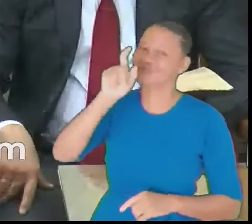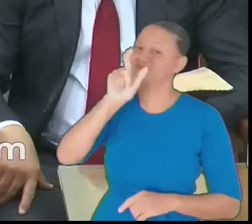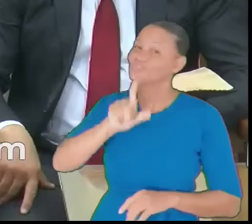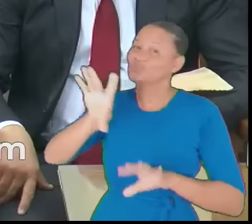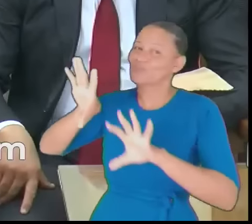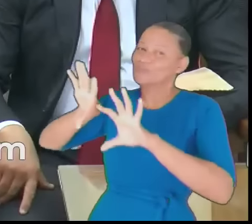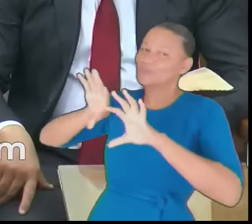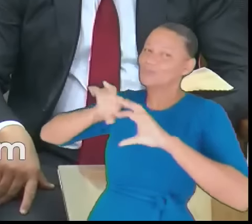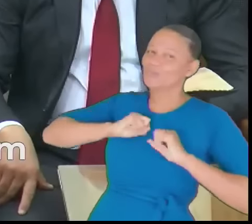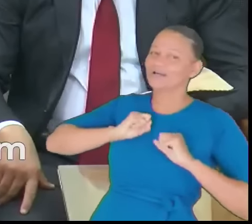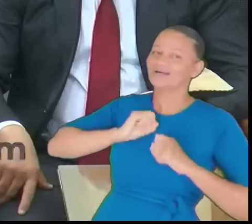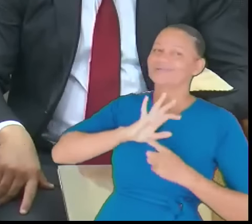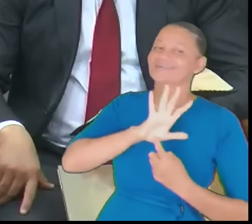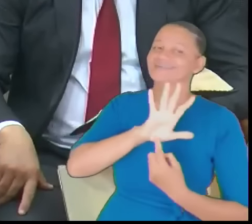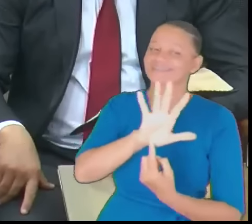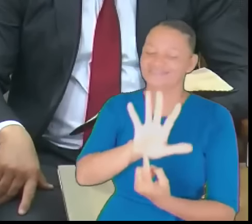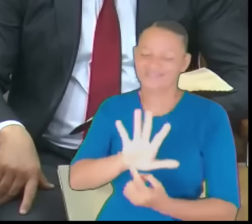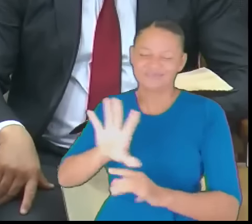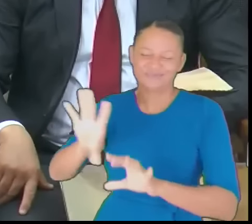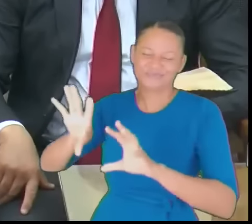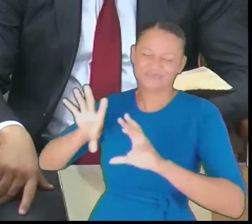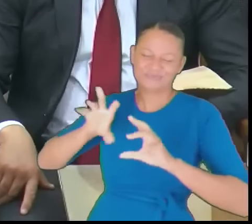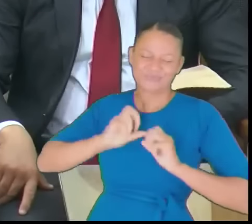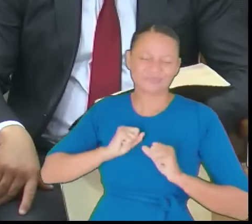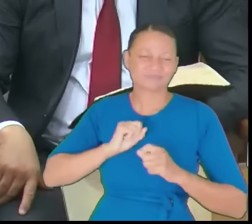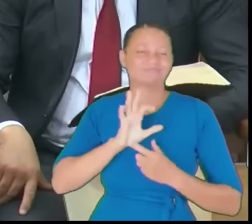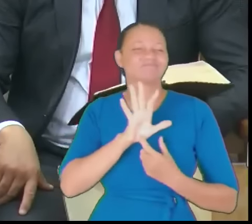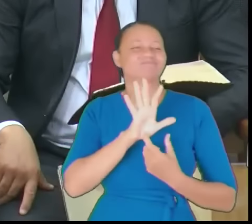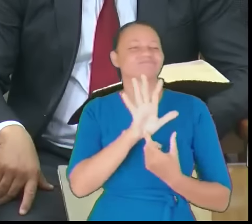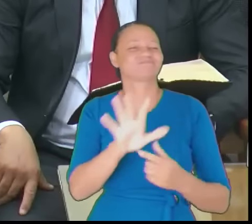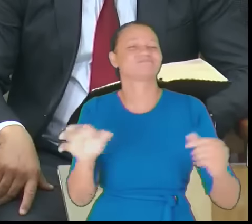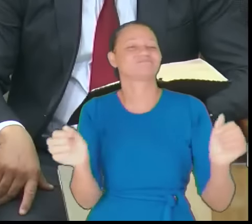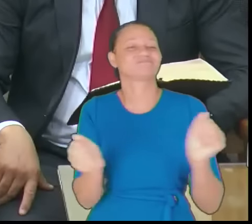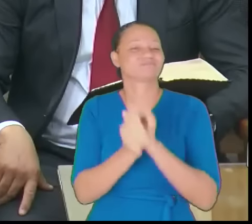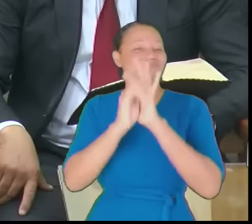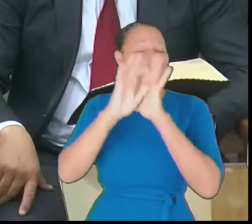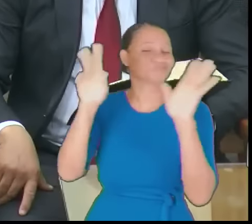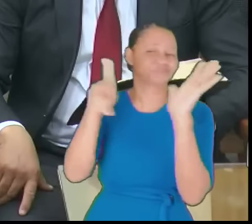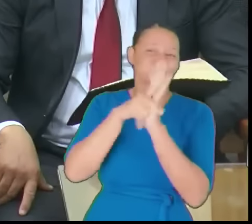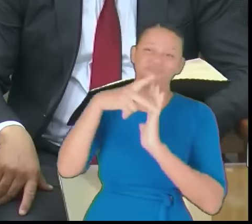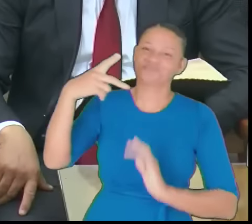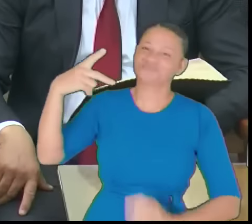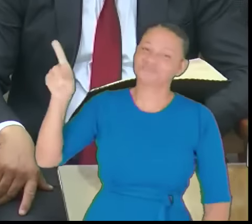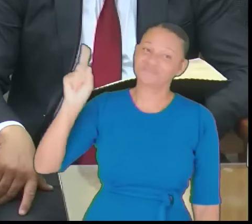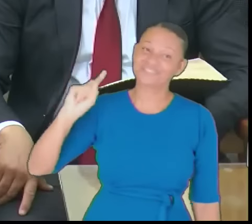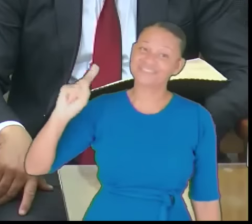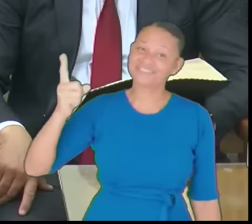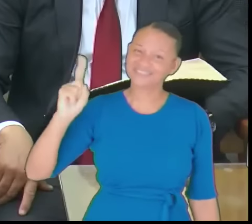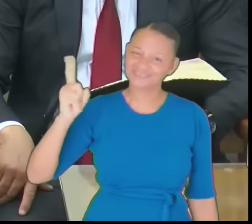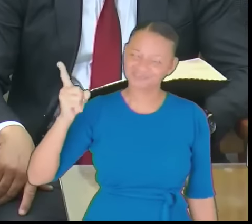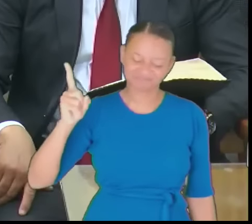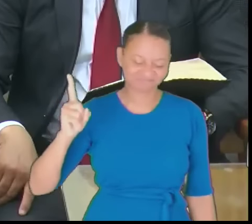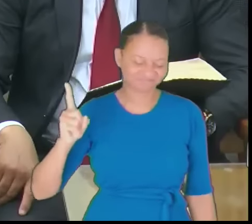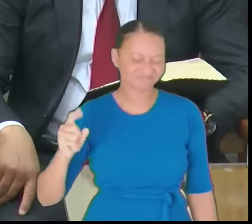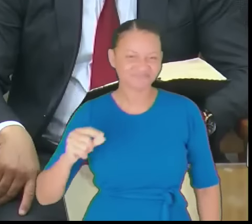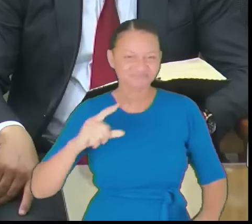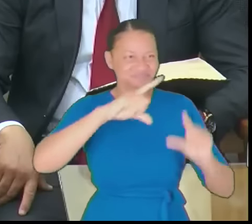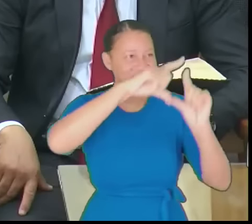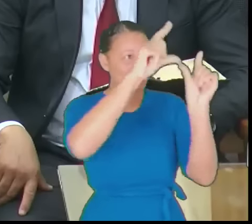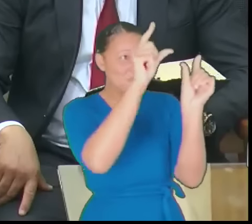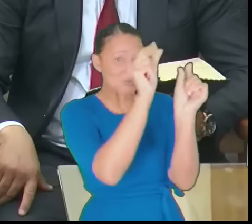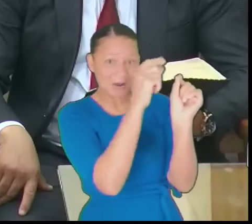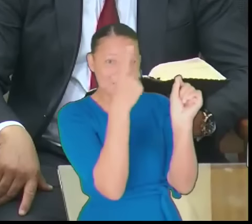espelho que reflete. A glória é dele. A lua, né, pastor? A lua. A lua não tem luz